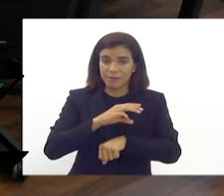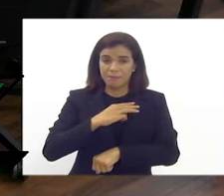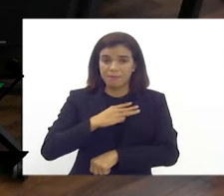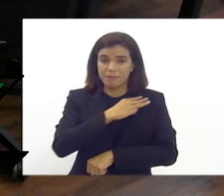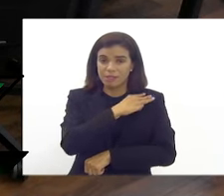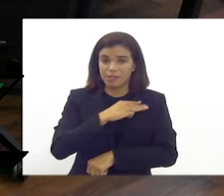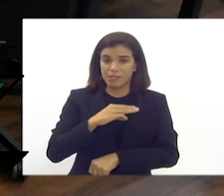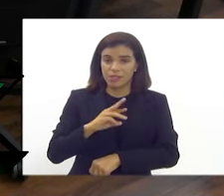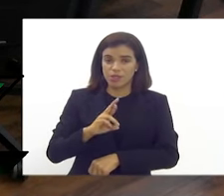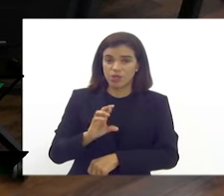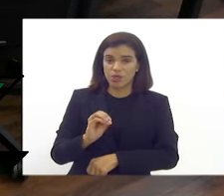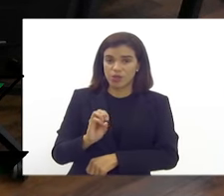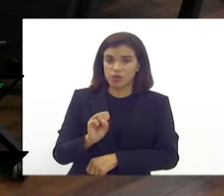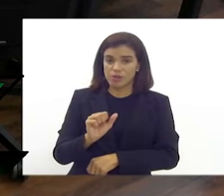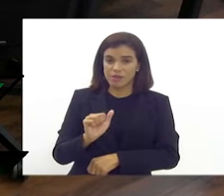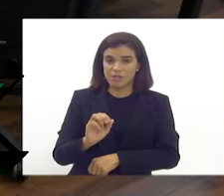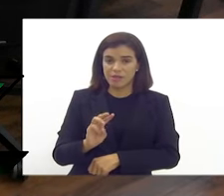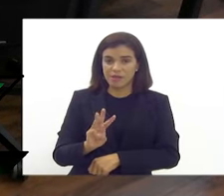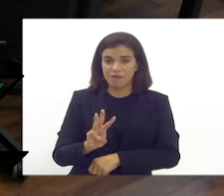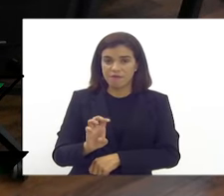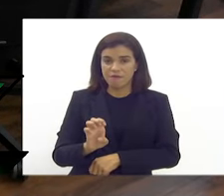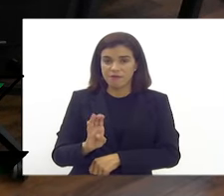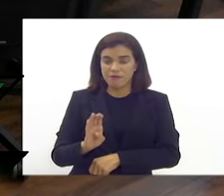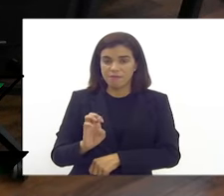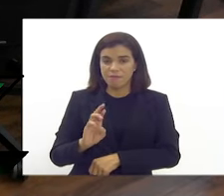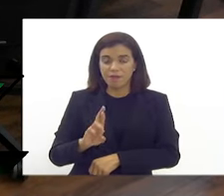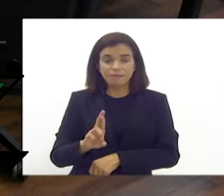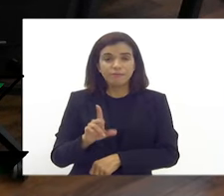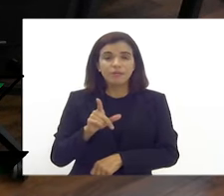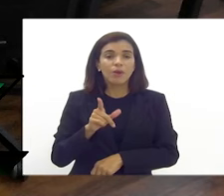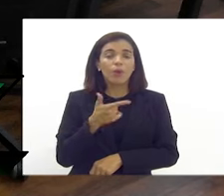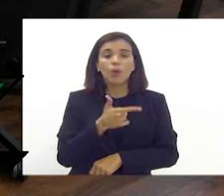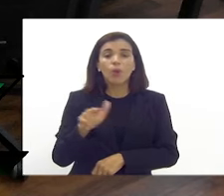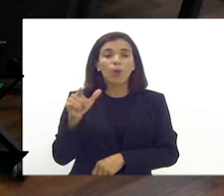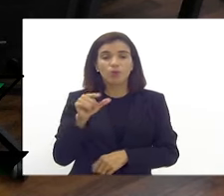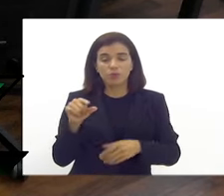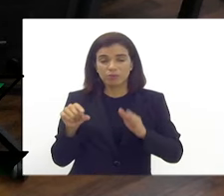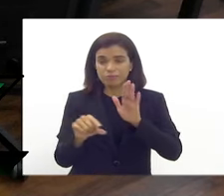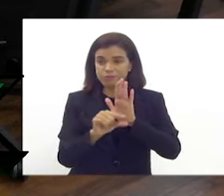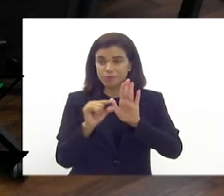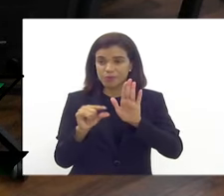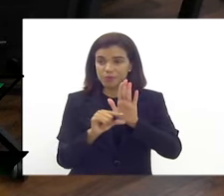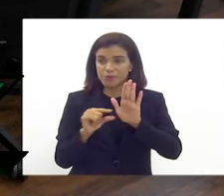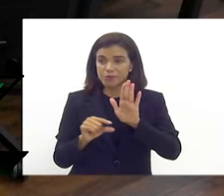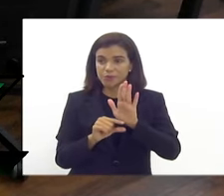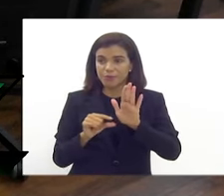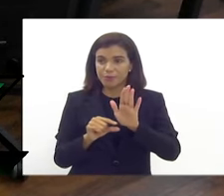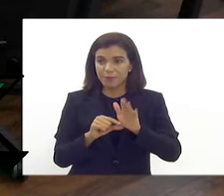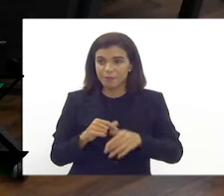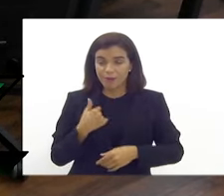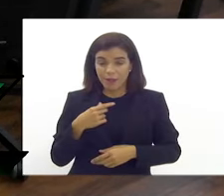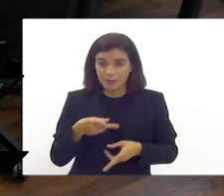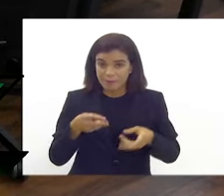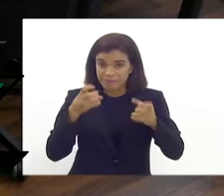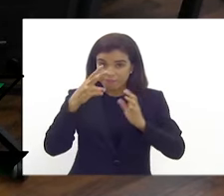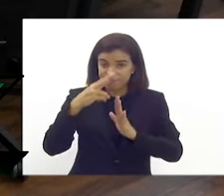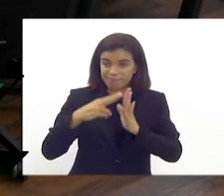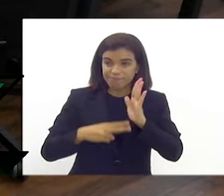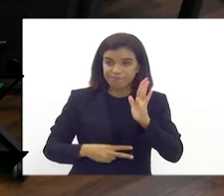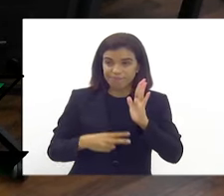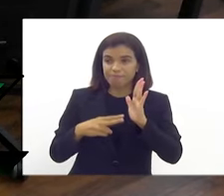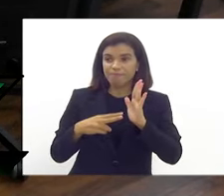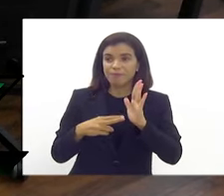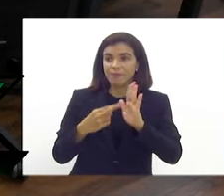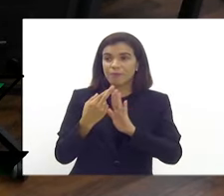por entender que não privilegia a proteção ao meio ambiente segue outro trecho do voto ela o seguinte eu prestei atenção na leitura da da